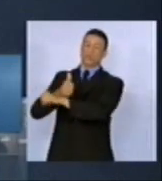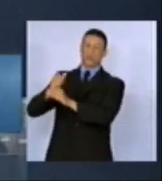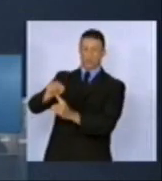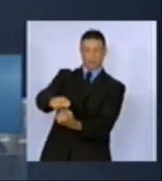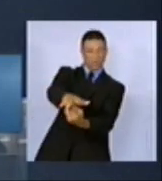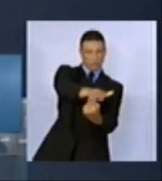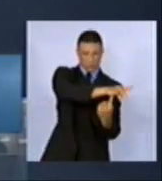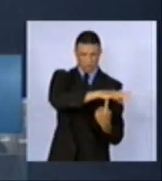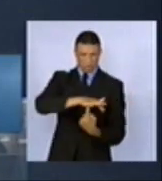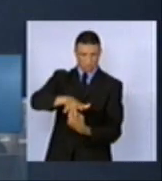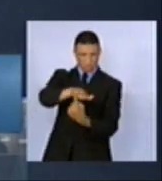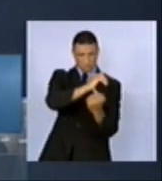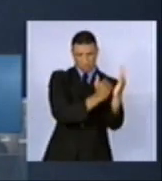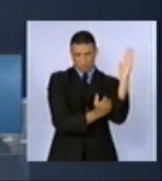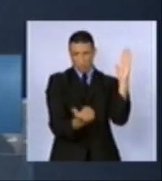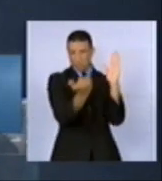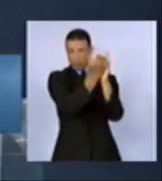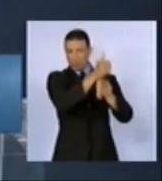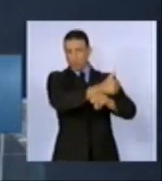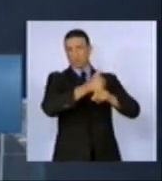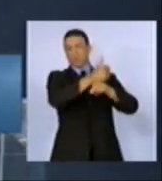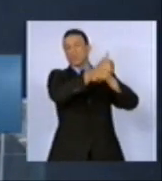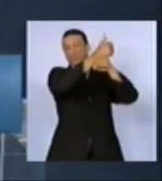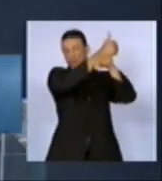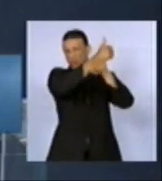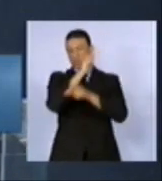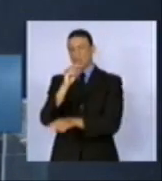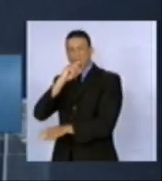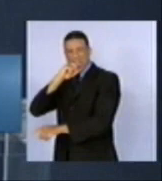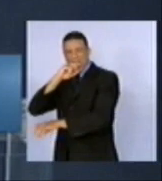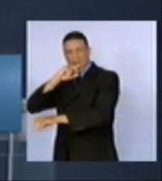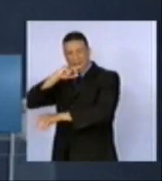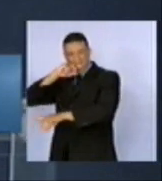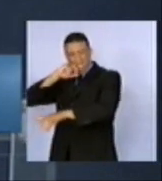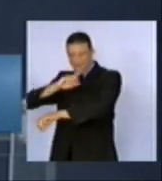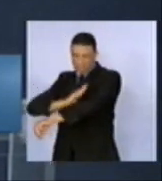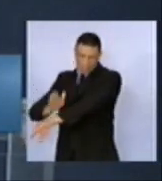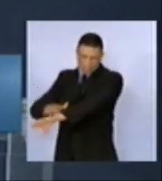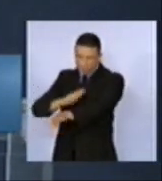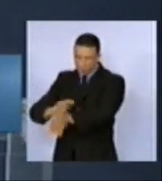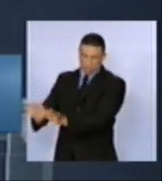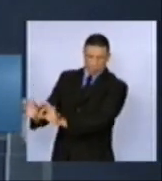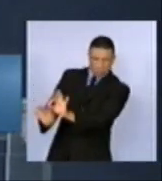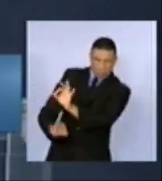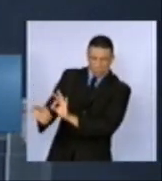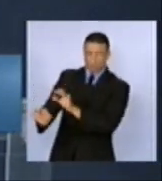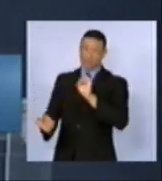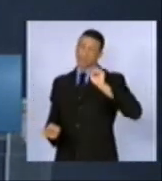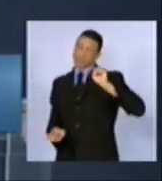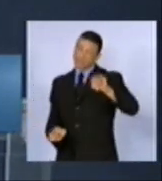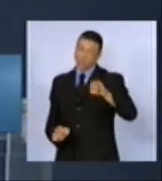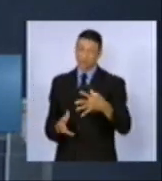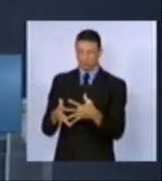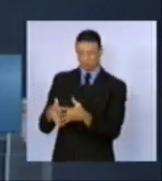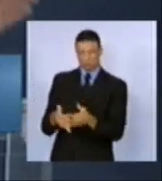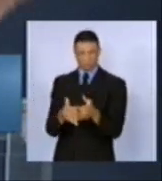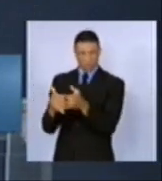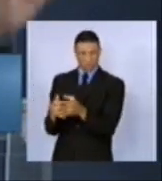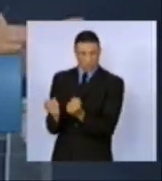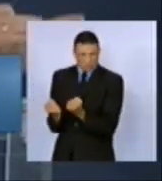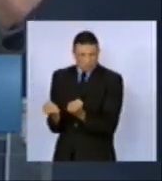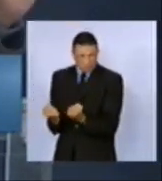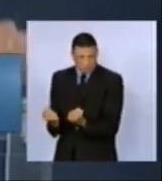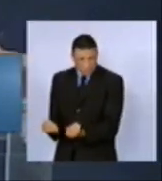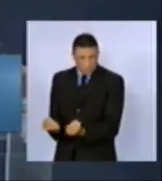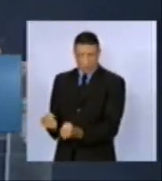ambiental agronômico não queima cana Mas se nós vamos ter problema de máquina pesada em vez do P